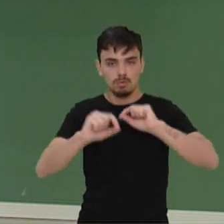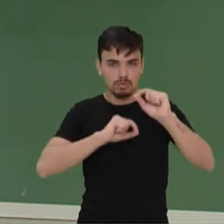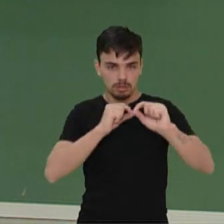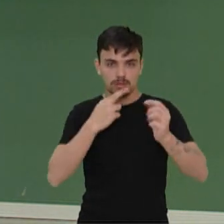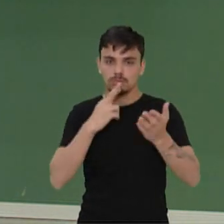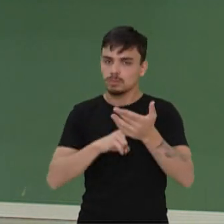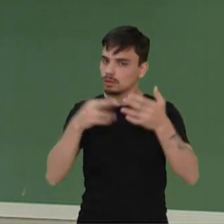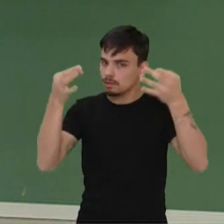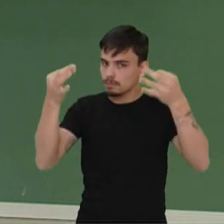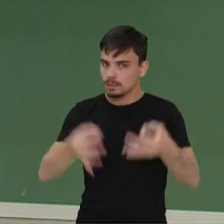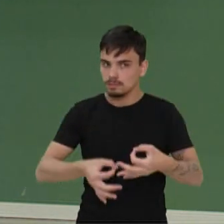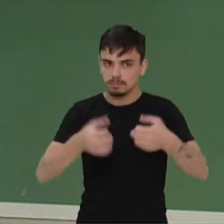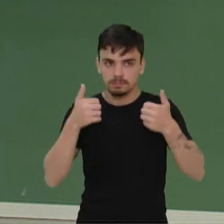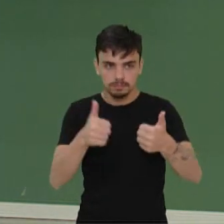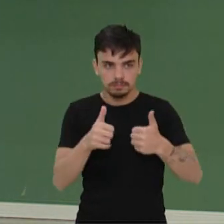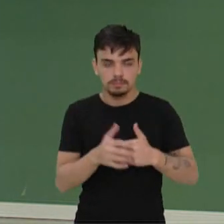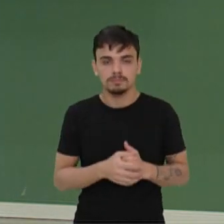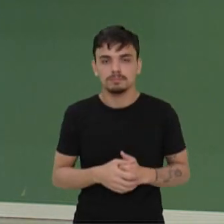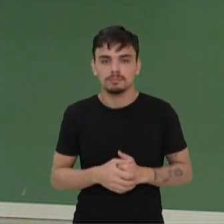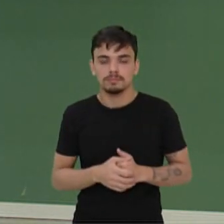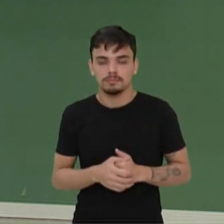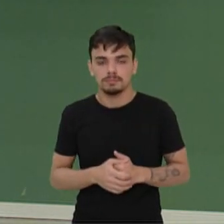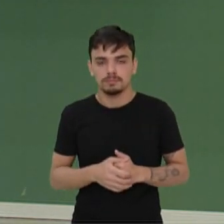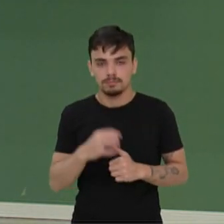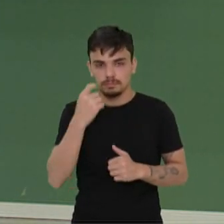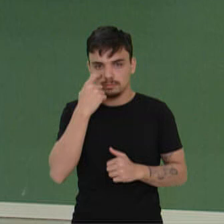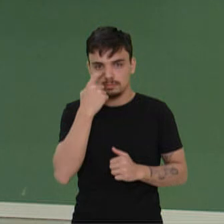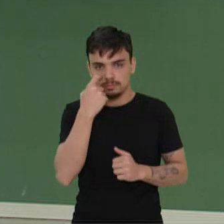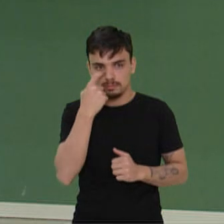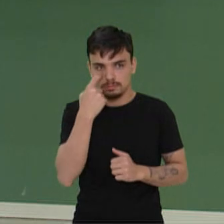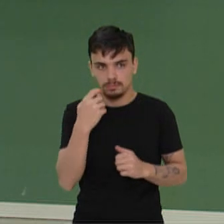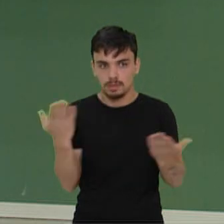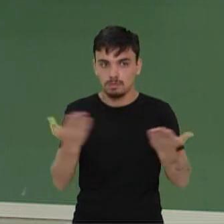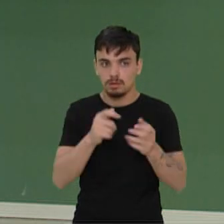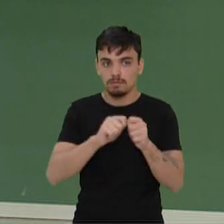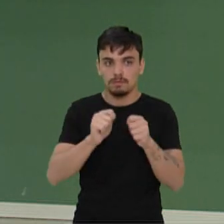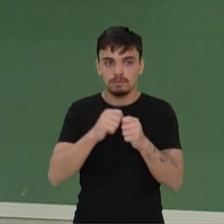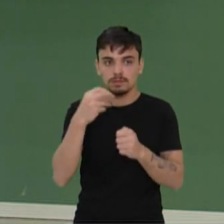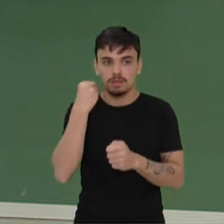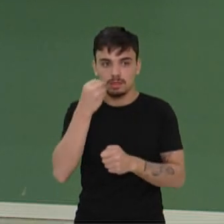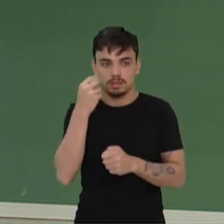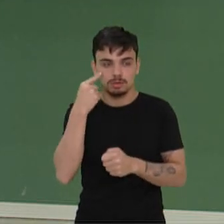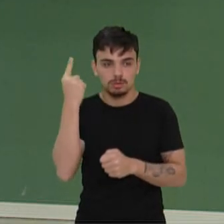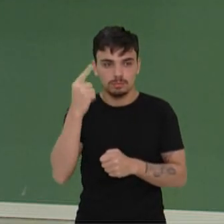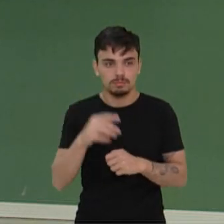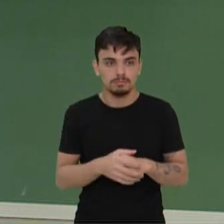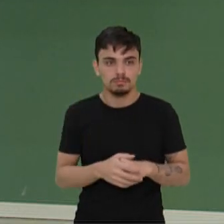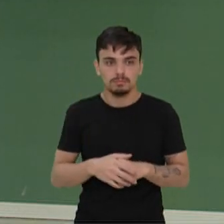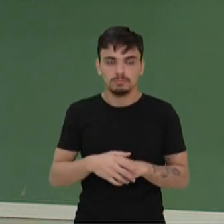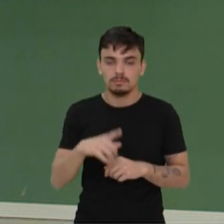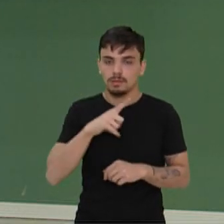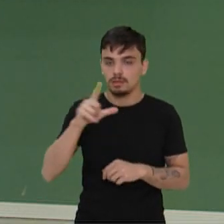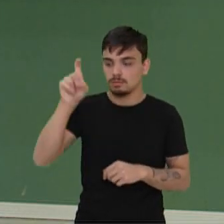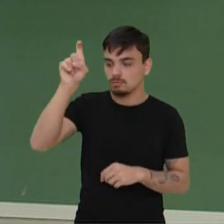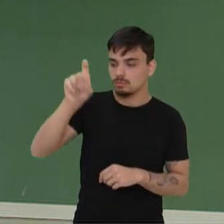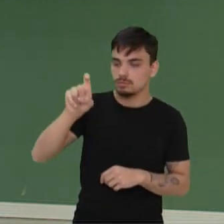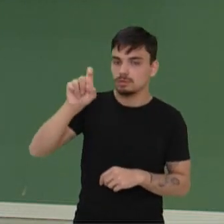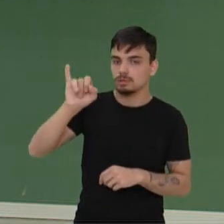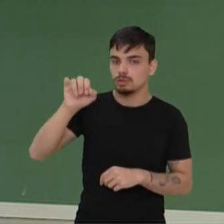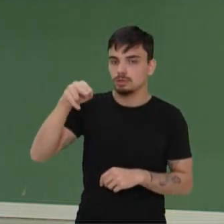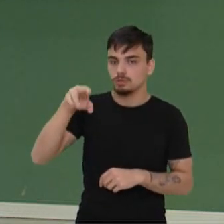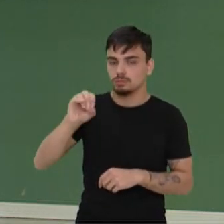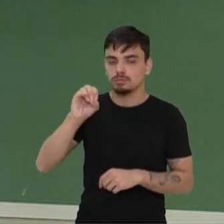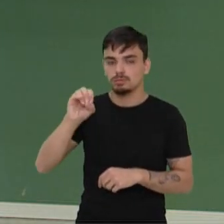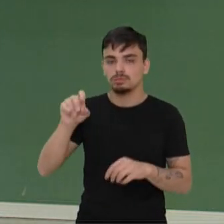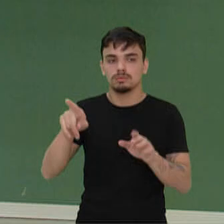será o mesmo. Beleza? Certo? Vamos fazer um testezinho aqui então. Né? Tá aí o nosso eixo de simetria. Eu sei que o